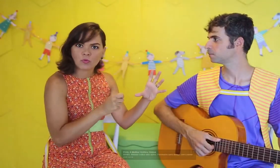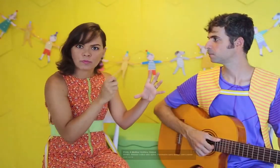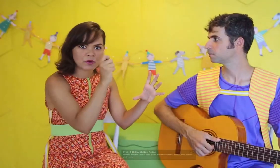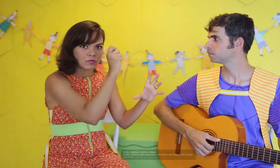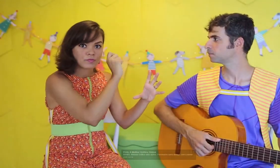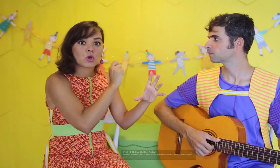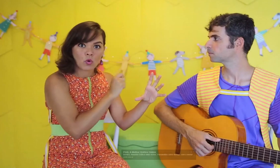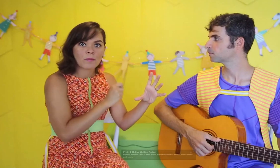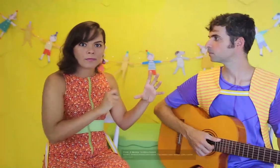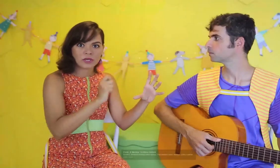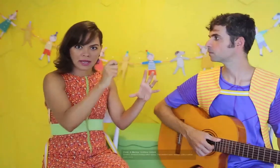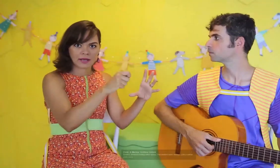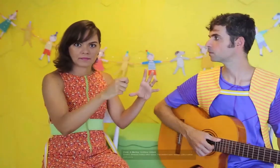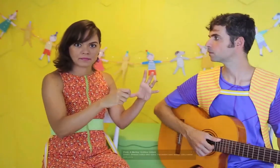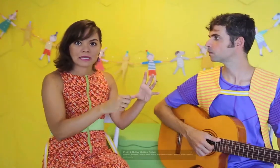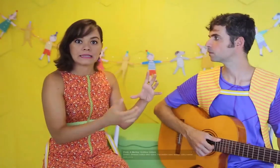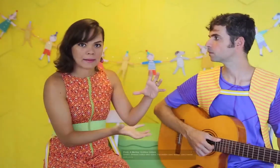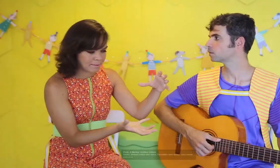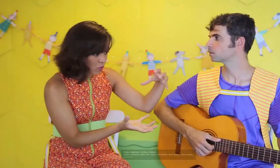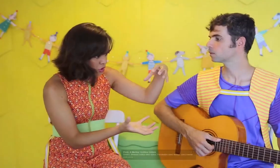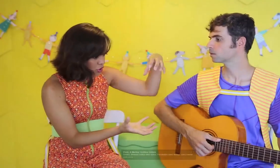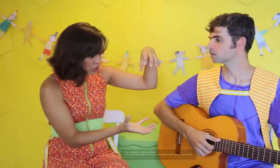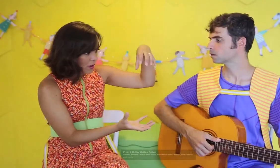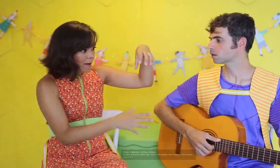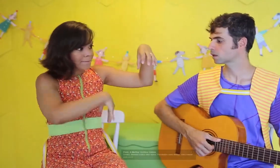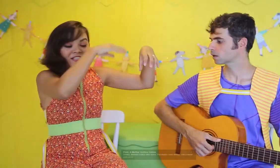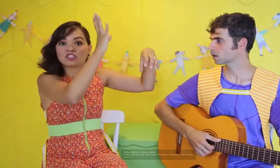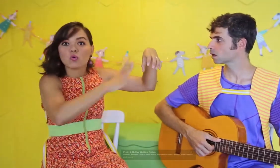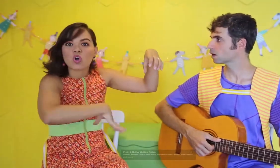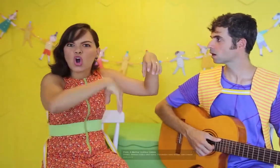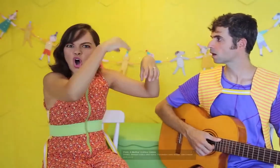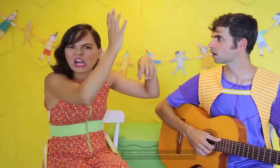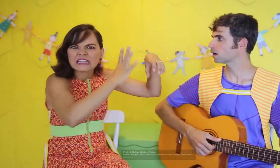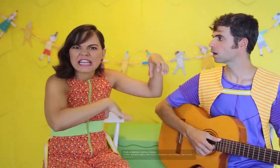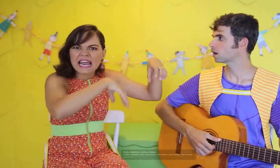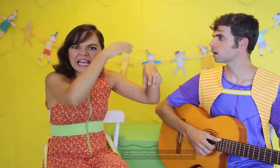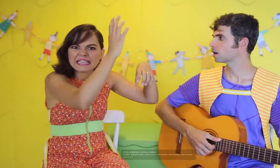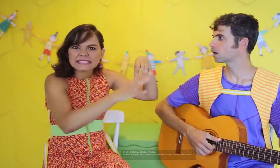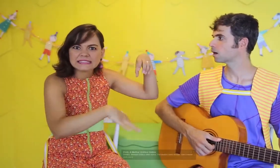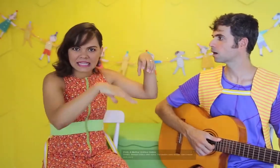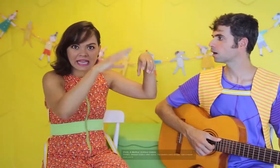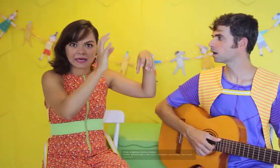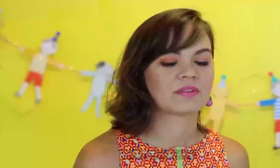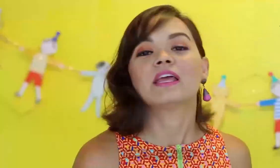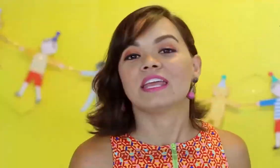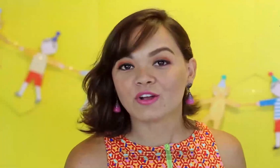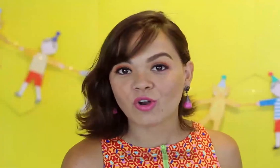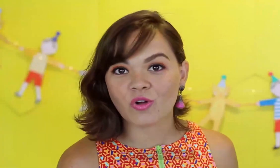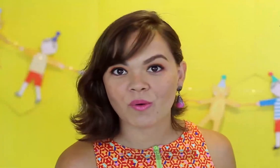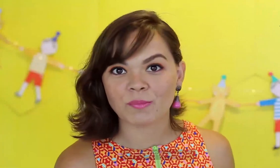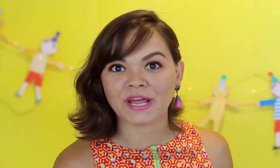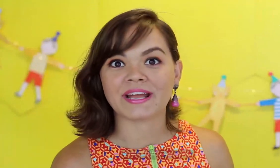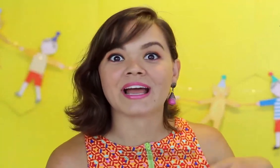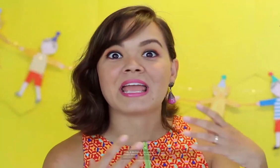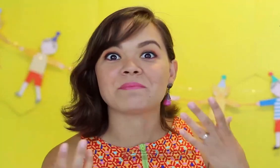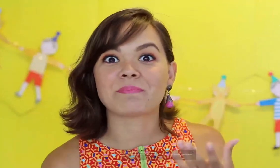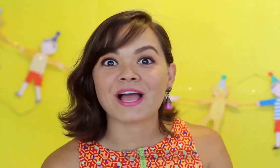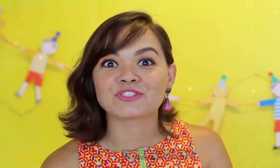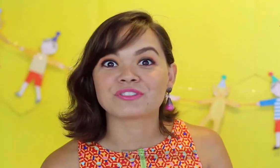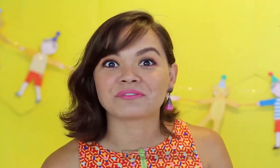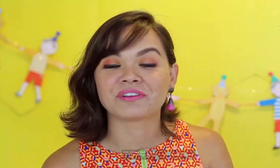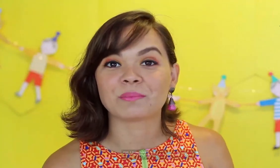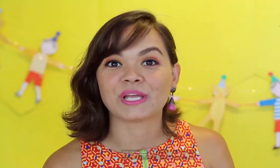e esculpiu uma boneca. Depois, passou cola nela inteira e colocou a